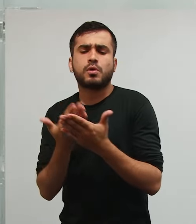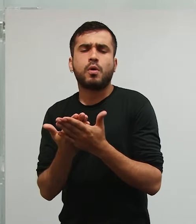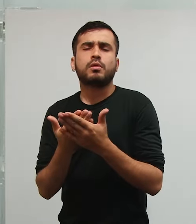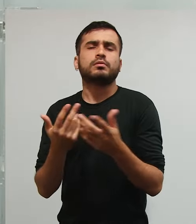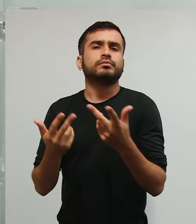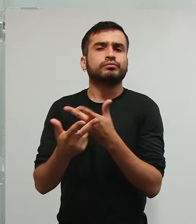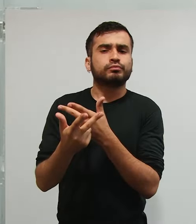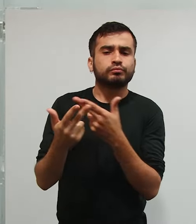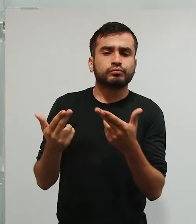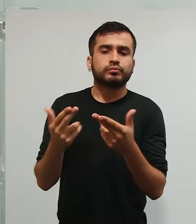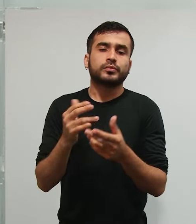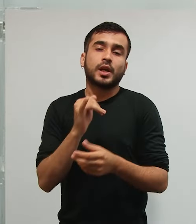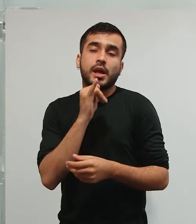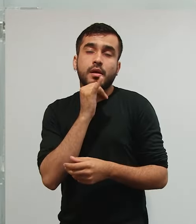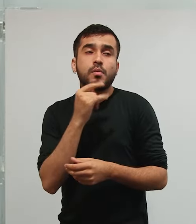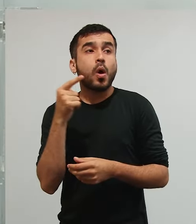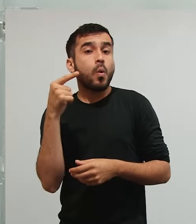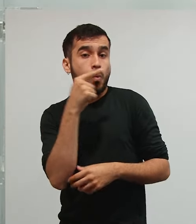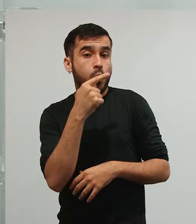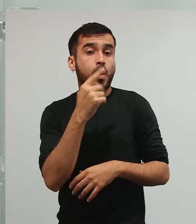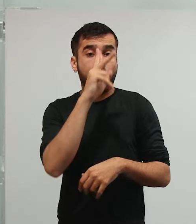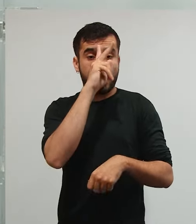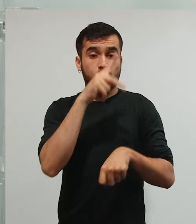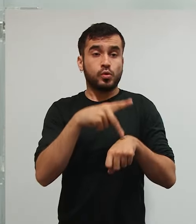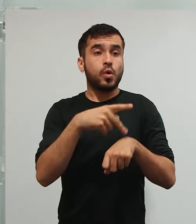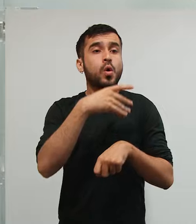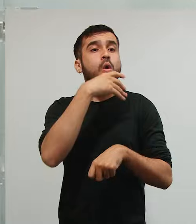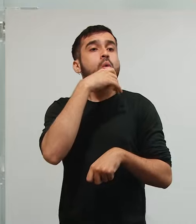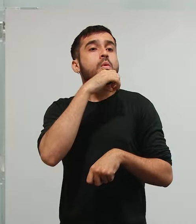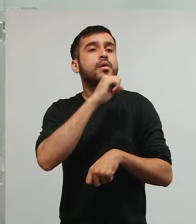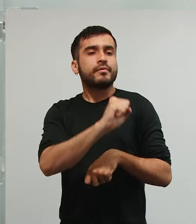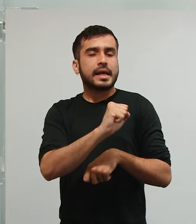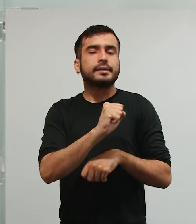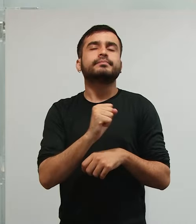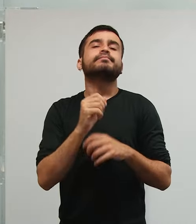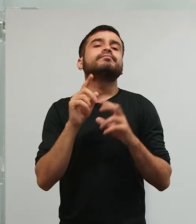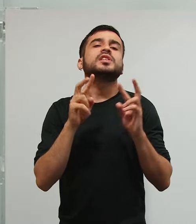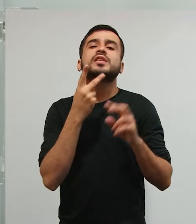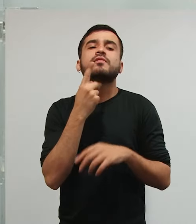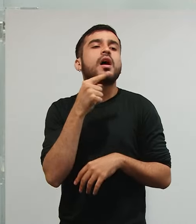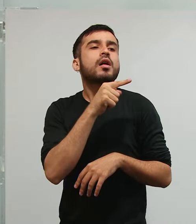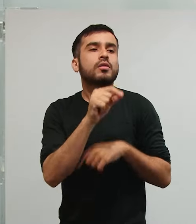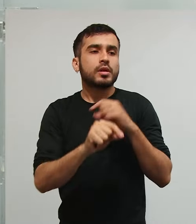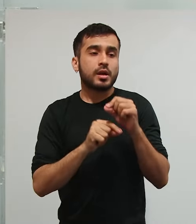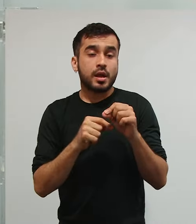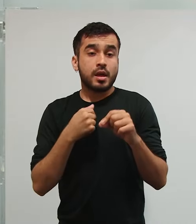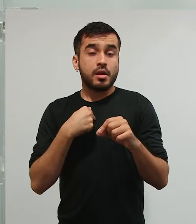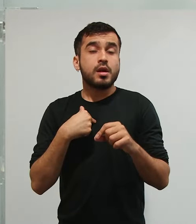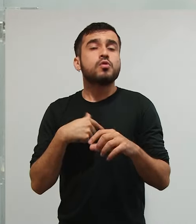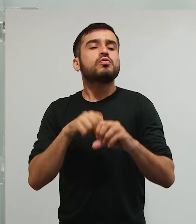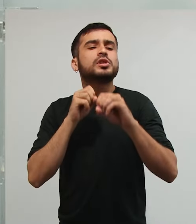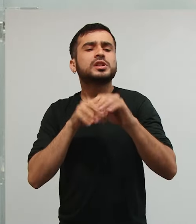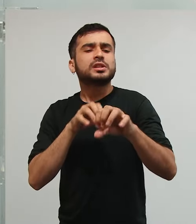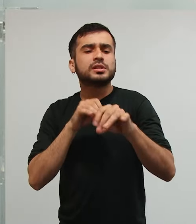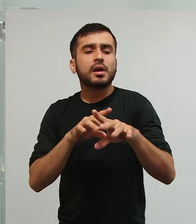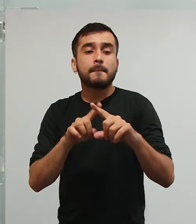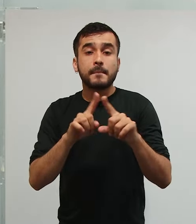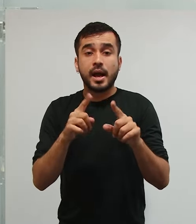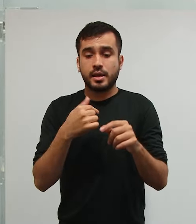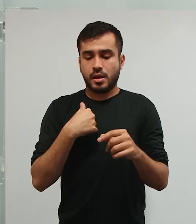é trechos da obra do Paulo Freire. Então, por exemplo, de acordo com Paulo Freire, ensinar